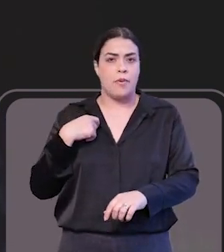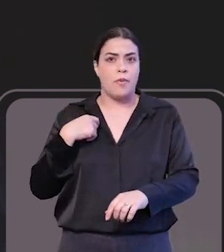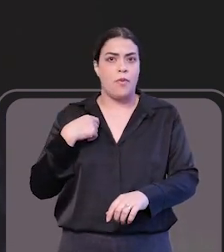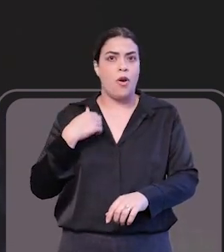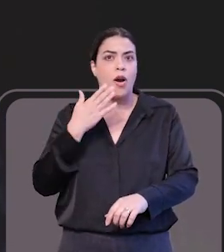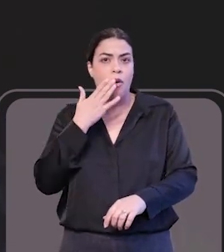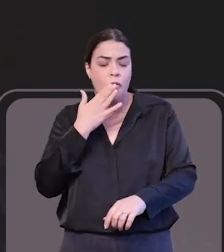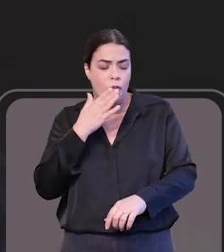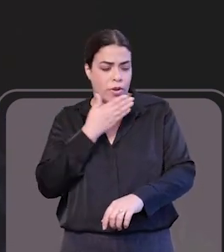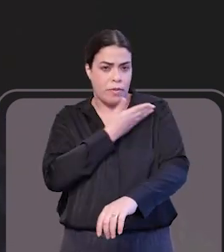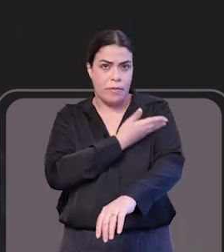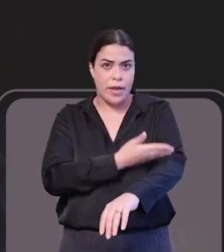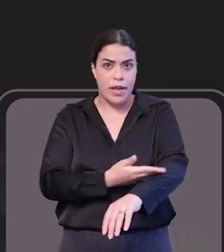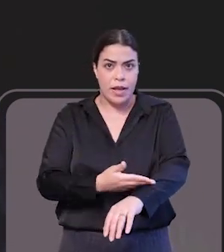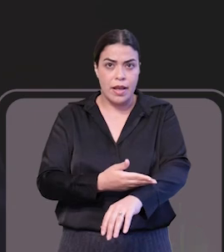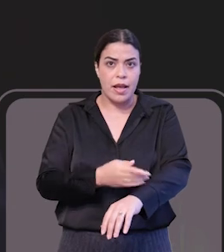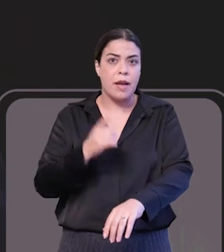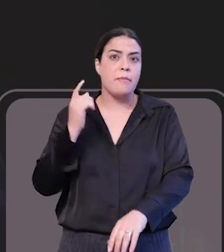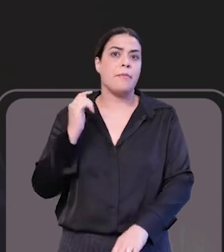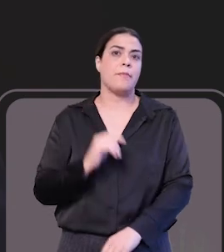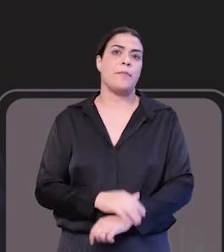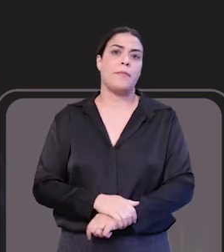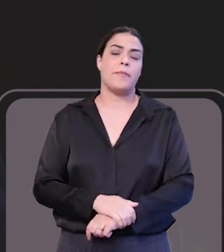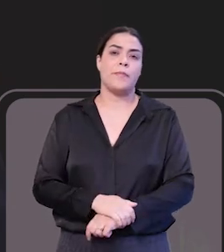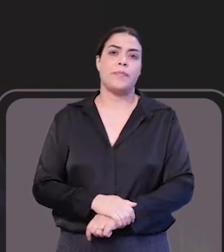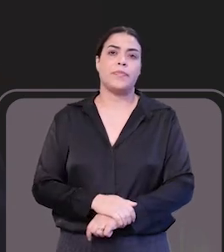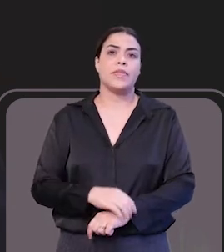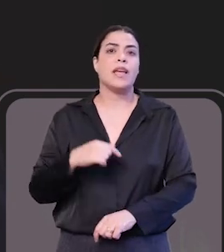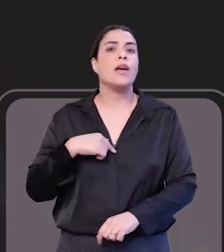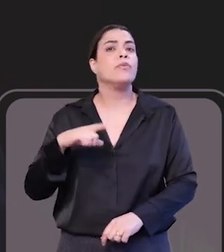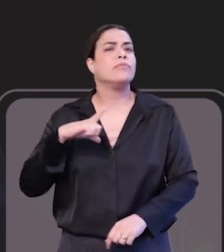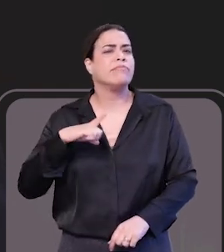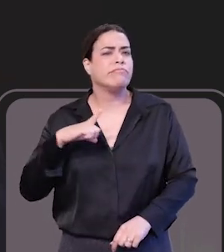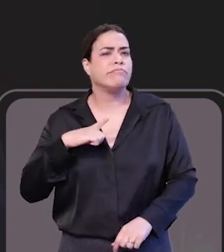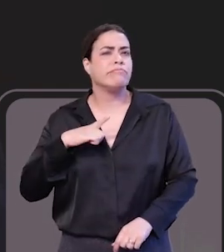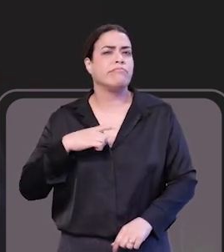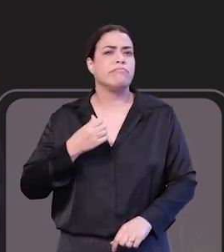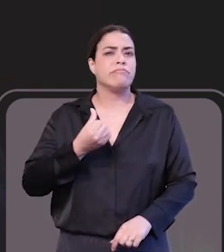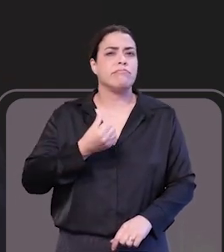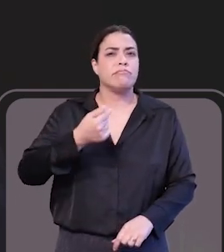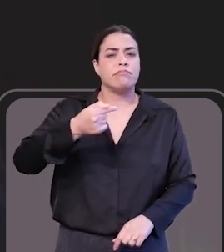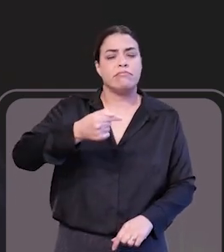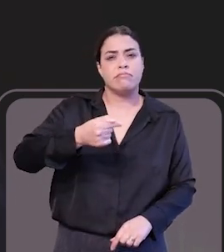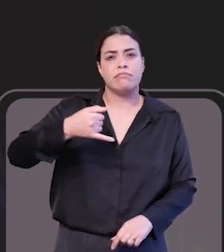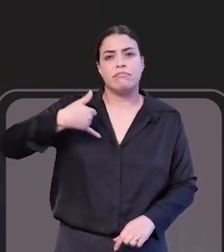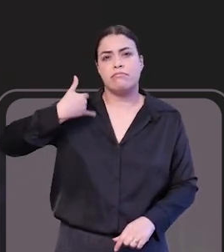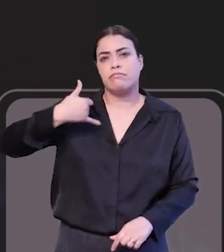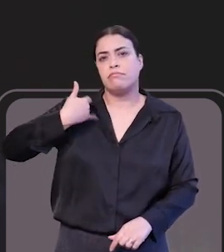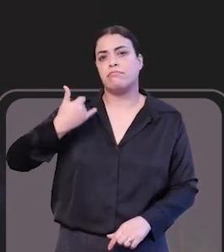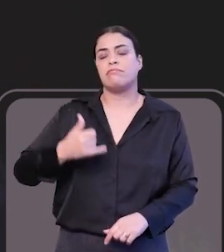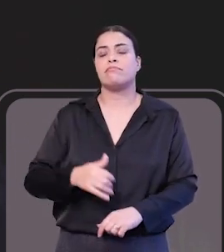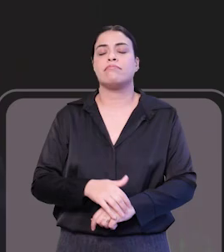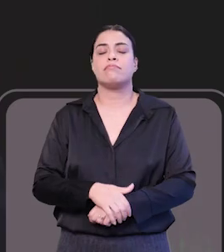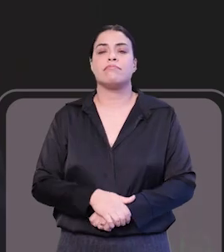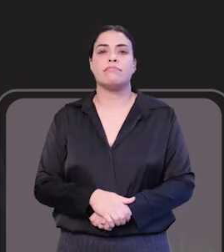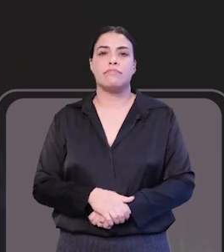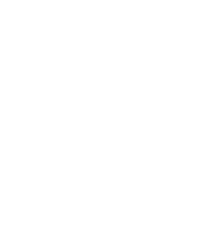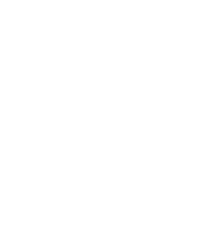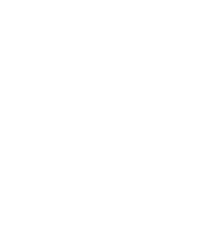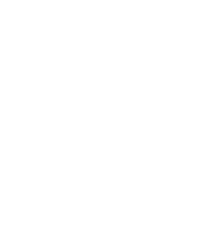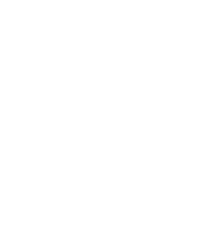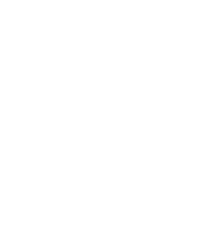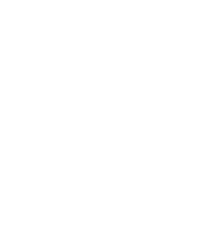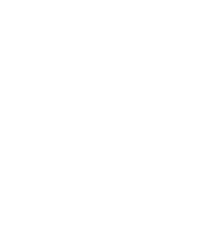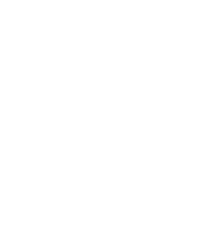e a minha cor de cutes é branca eu tenho 67 anos de